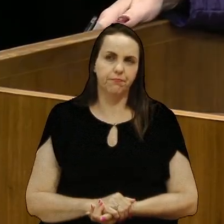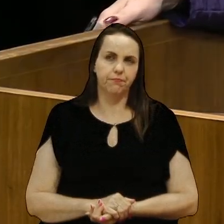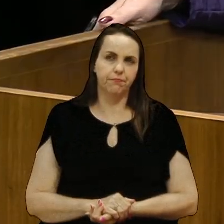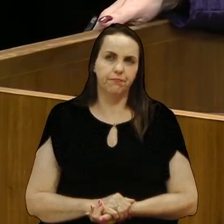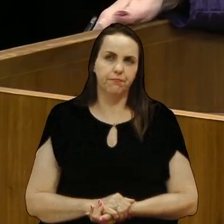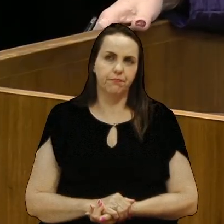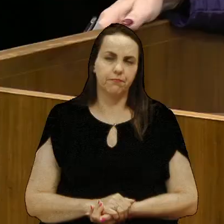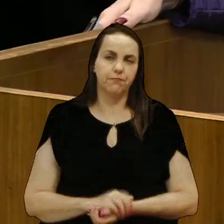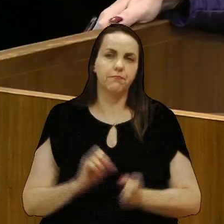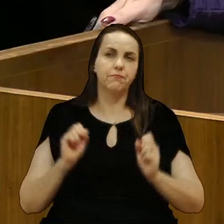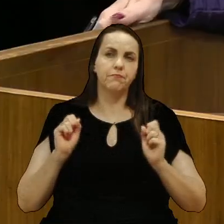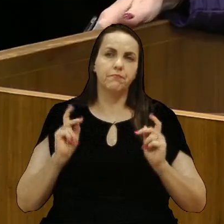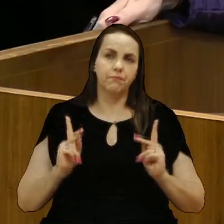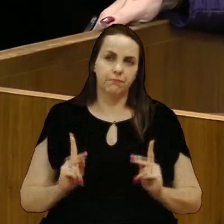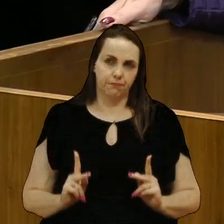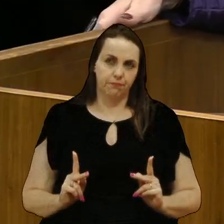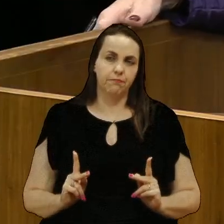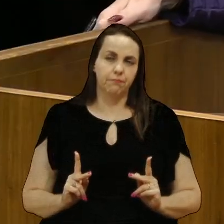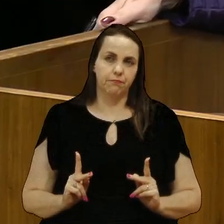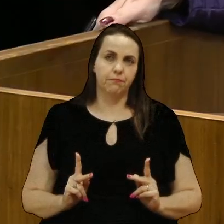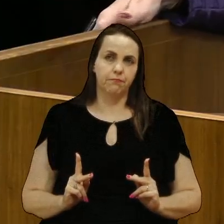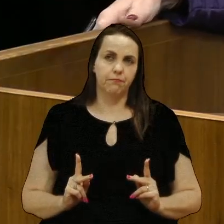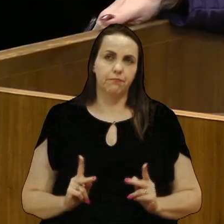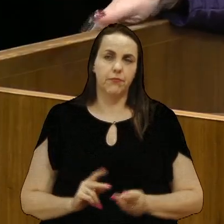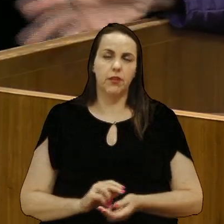As pessoas são